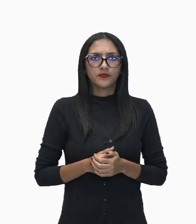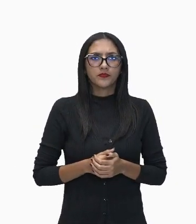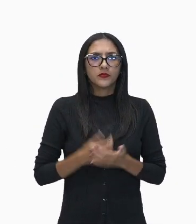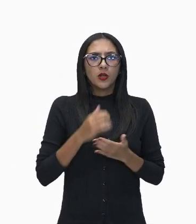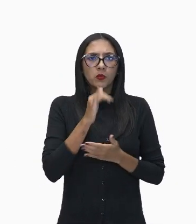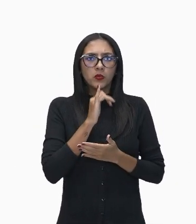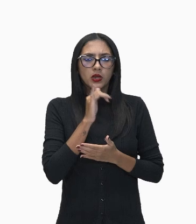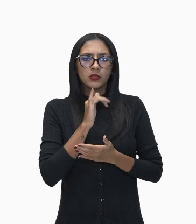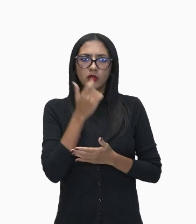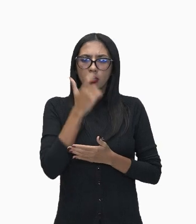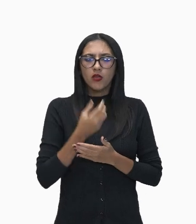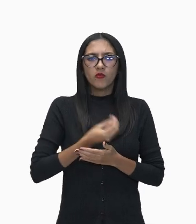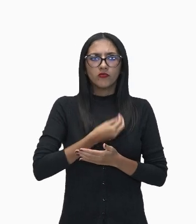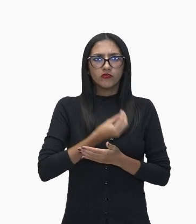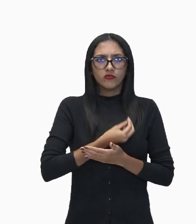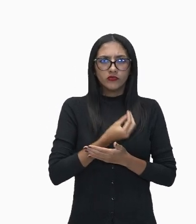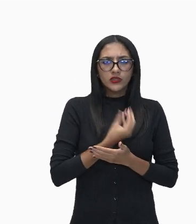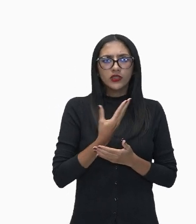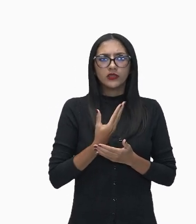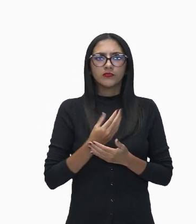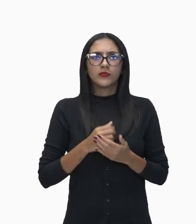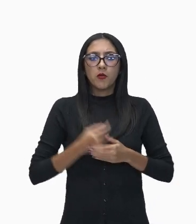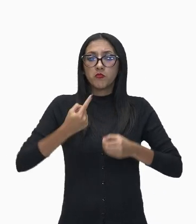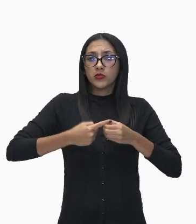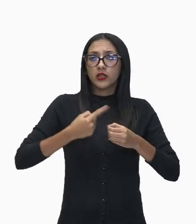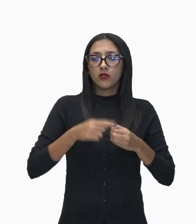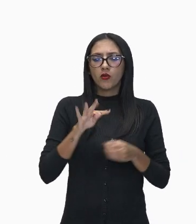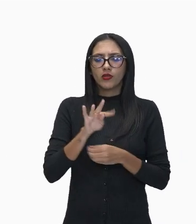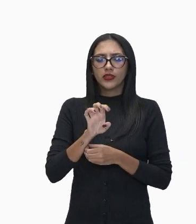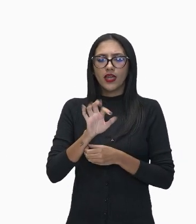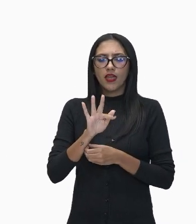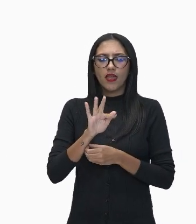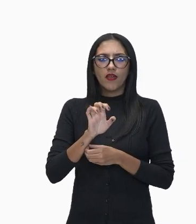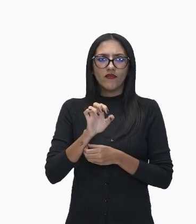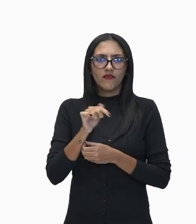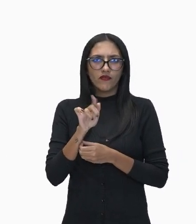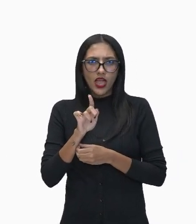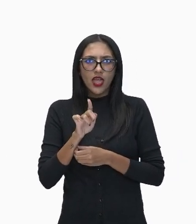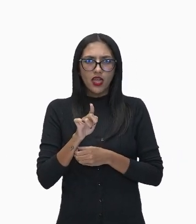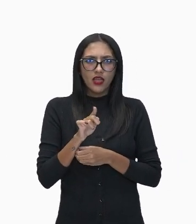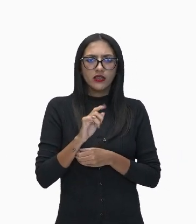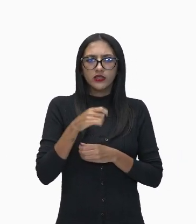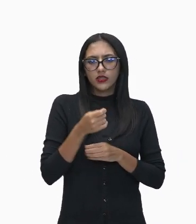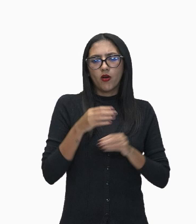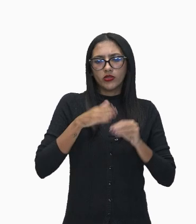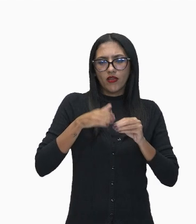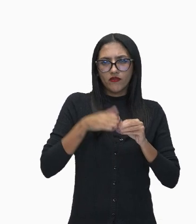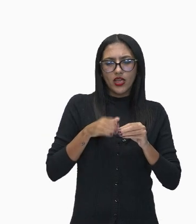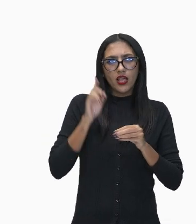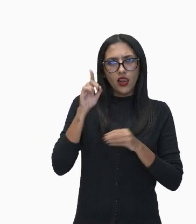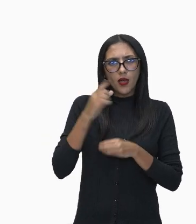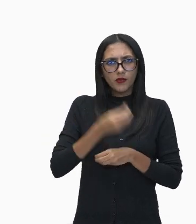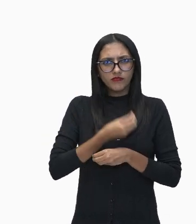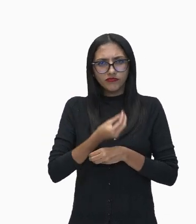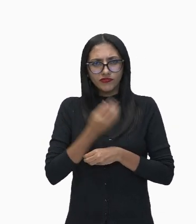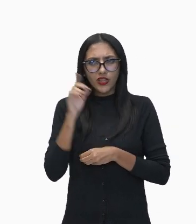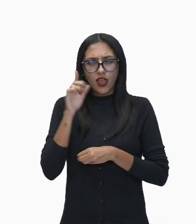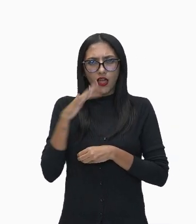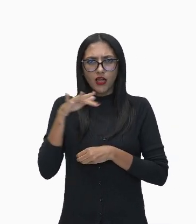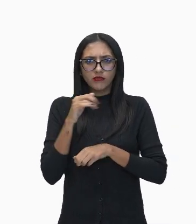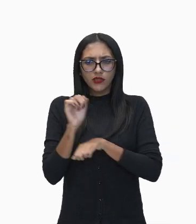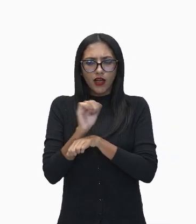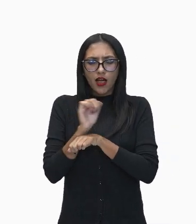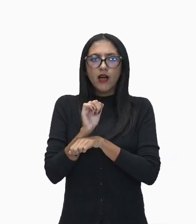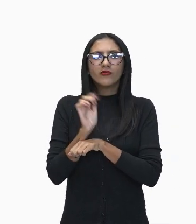chamada Tefé, aquelas pessoas que eram donas lá de carros com injeção eletrônica, quando dava problema, eles tinham